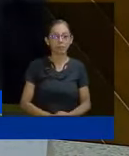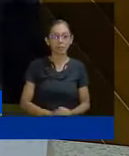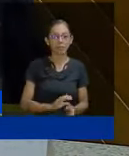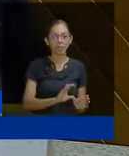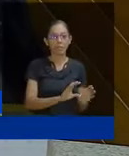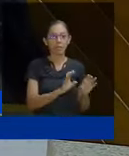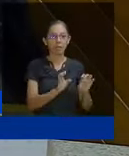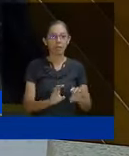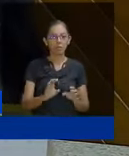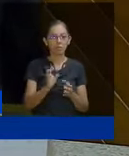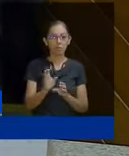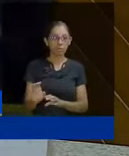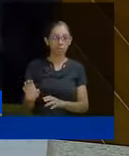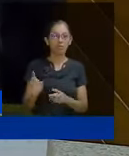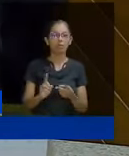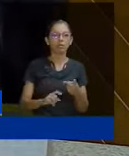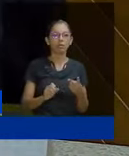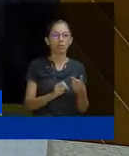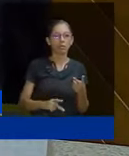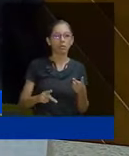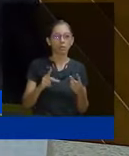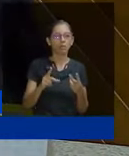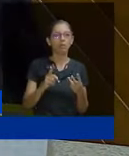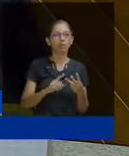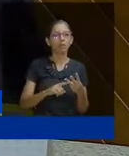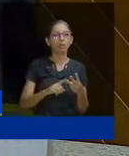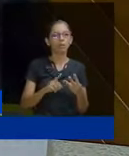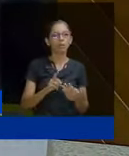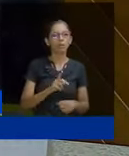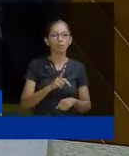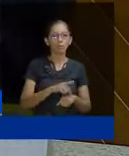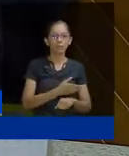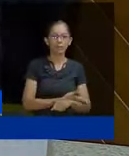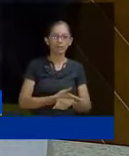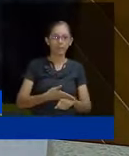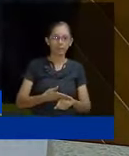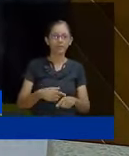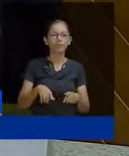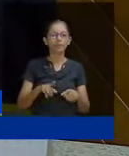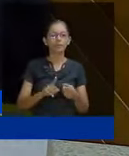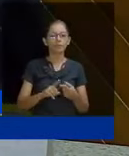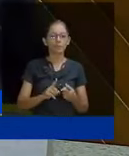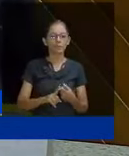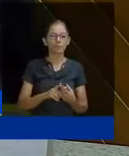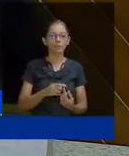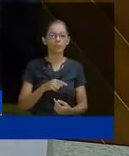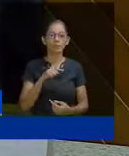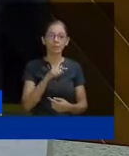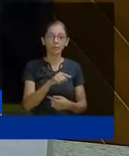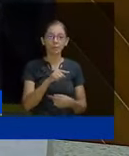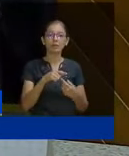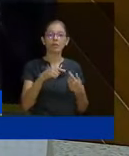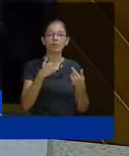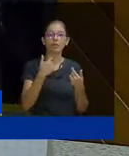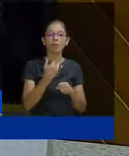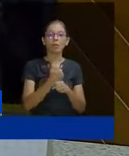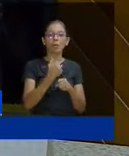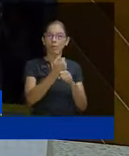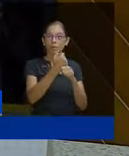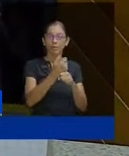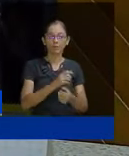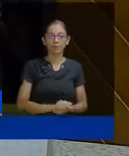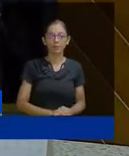em Oiapoque, 870, Pedra Branca, que é o município que seria beneficiário da ação do projeto,